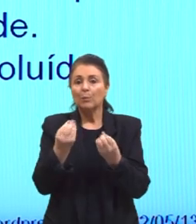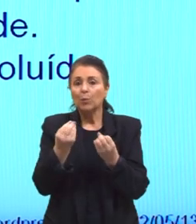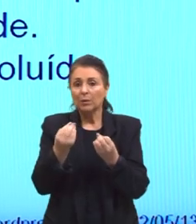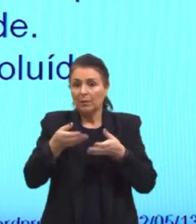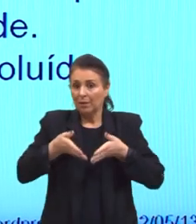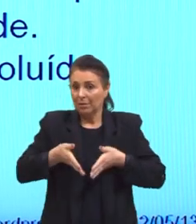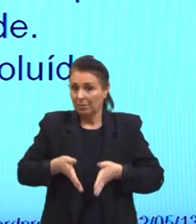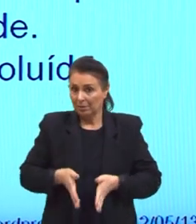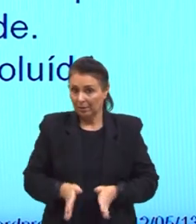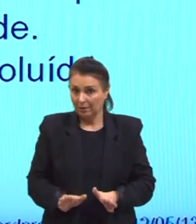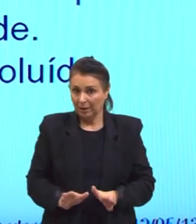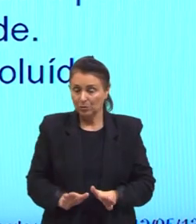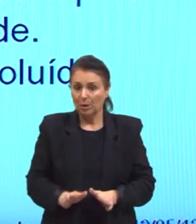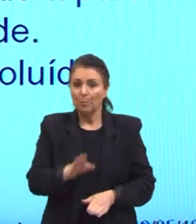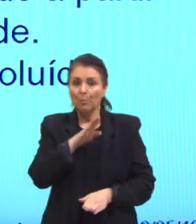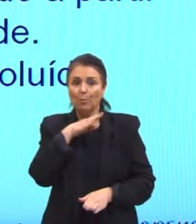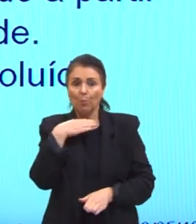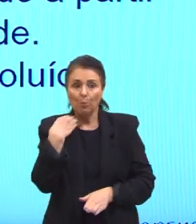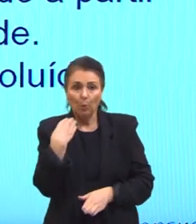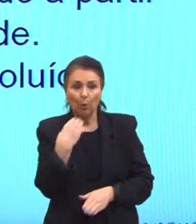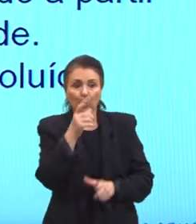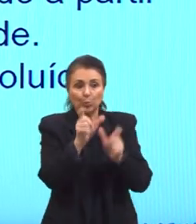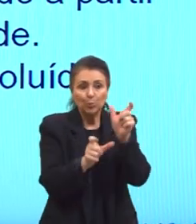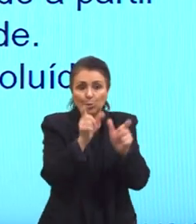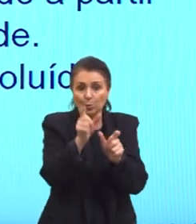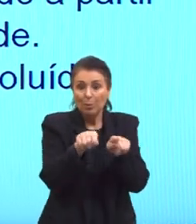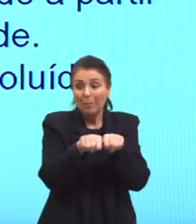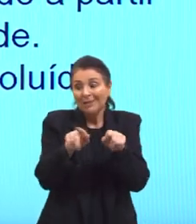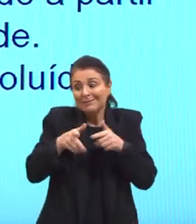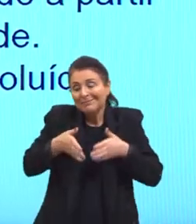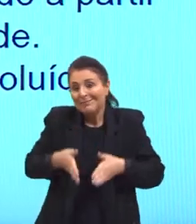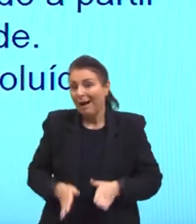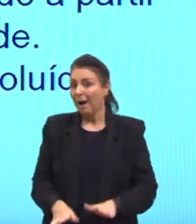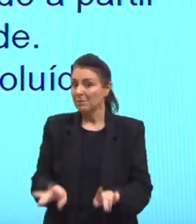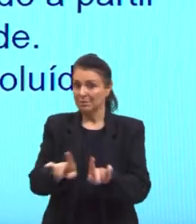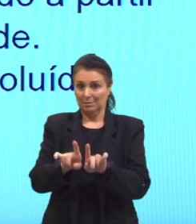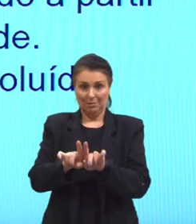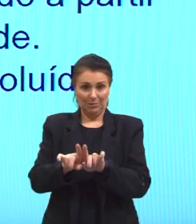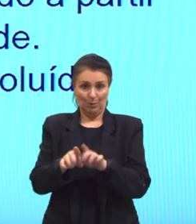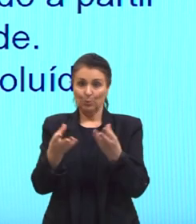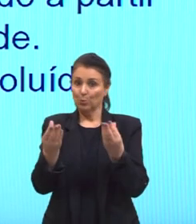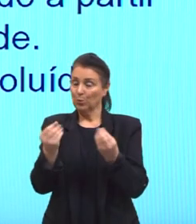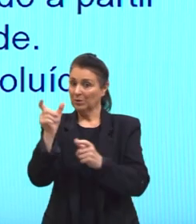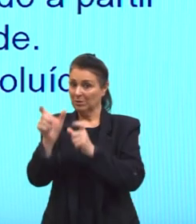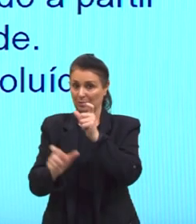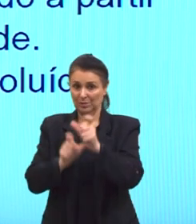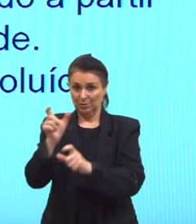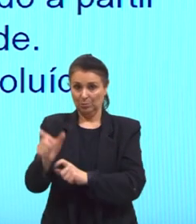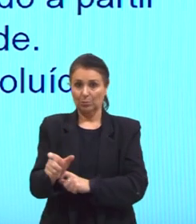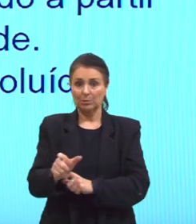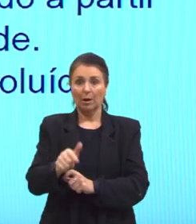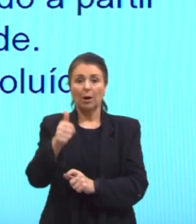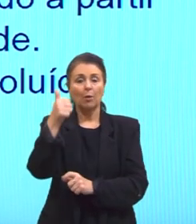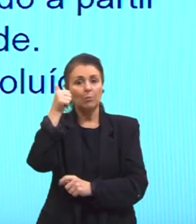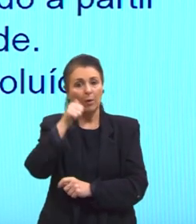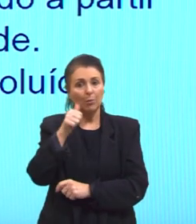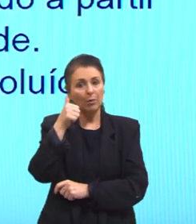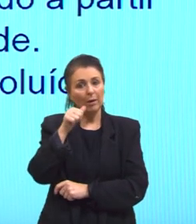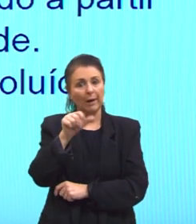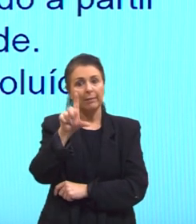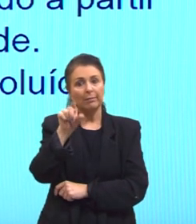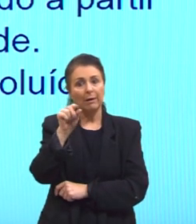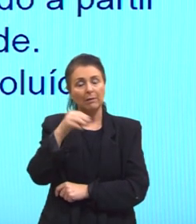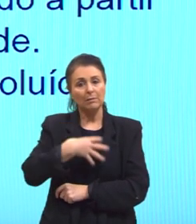certo então morre muita gente mas também nasci muitas pessoas né era se esperado por exemplo que uma mulher tivesse 10 filhos e